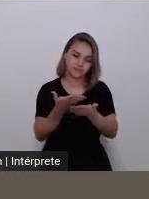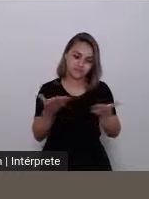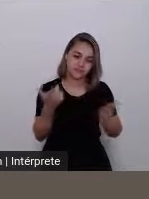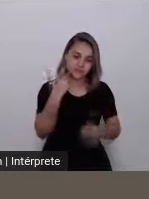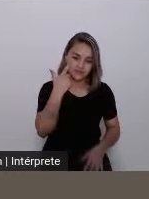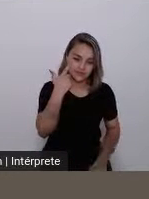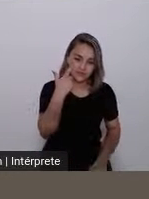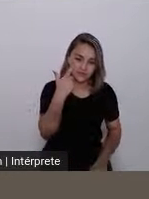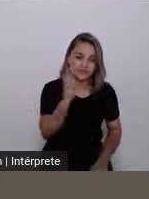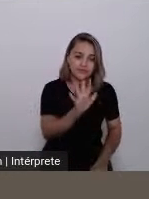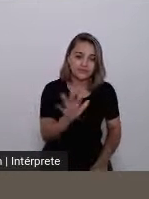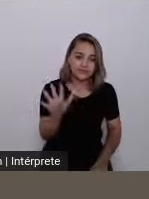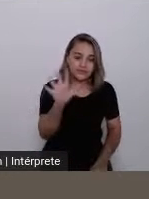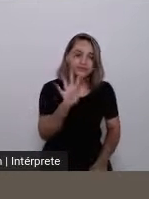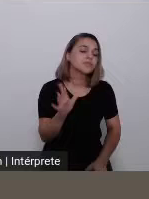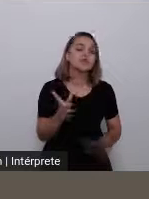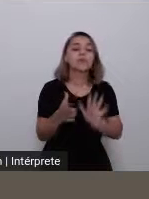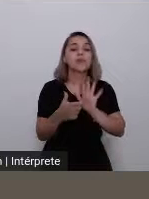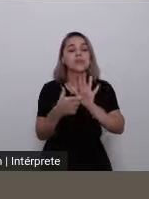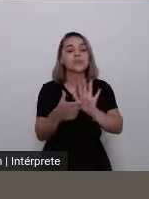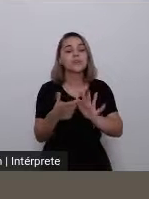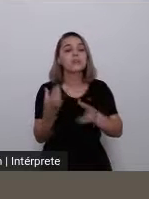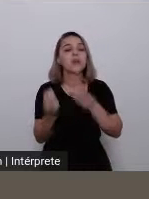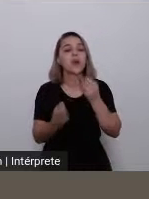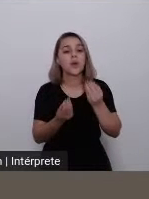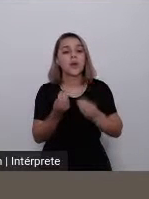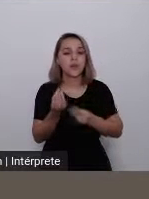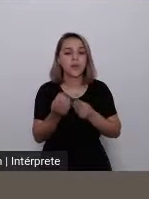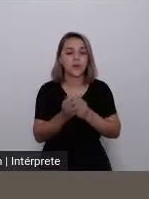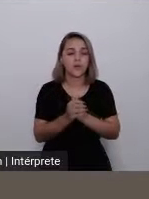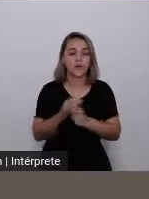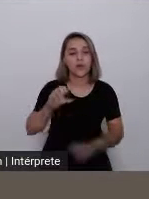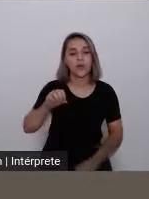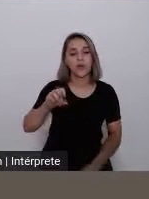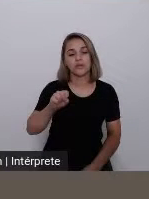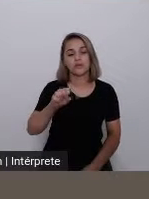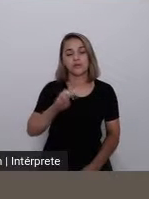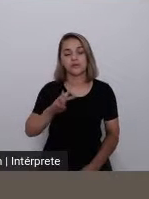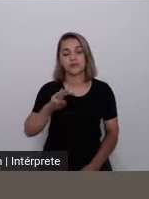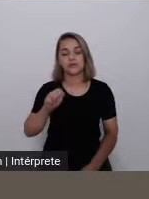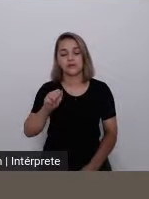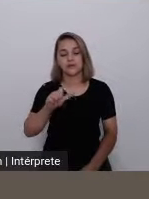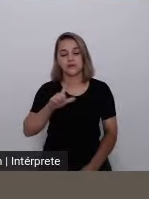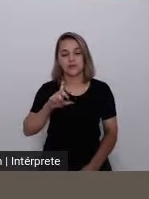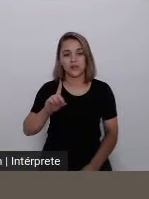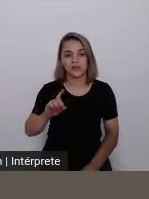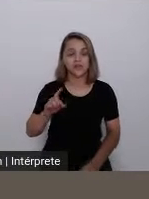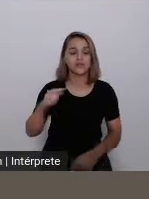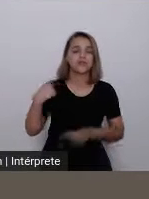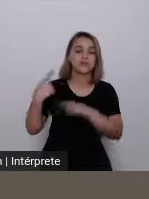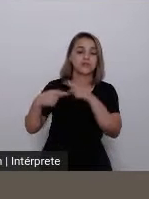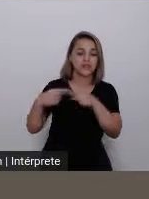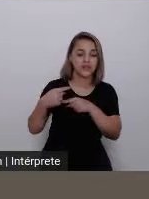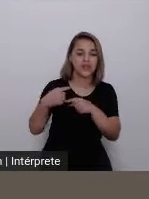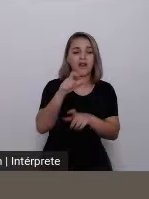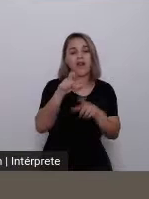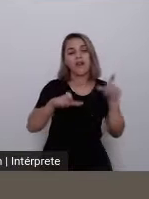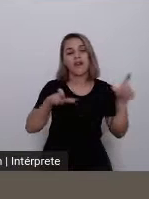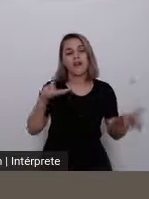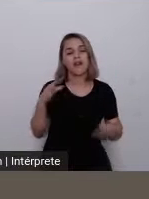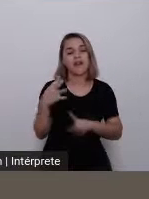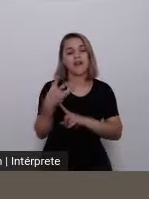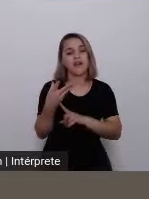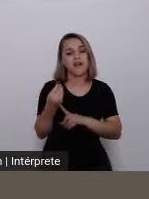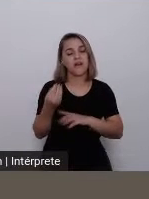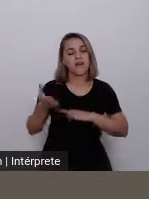era destacar o quanto a formação, não só do Oswald, mas dessa geração de escritores e de artistas